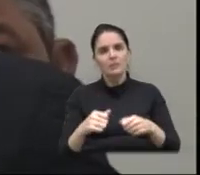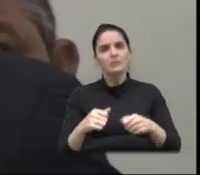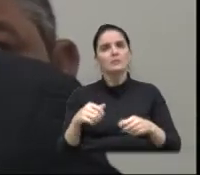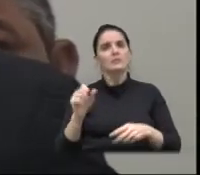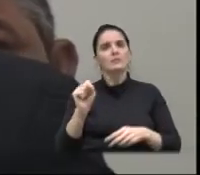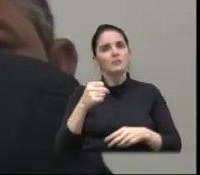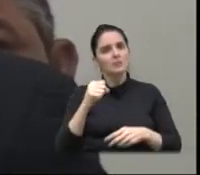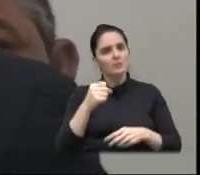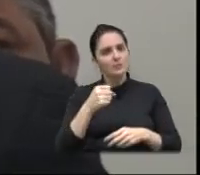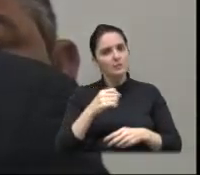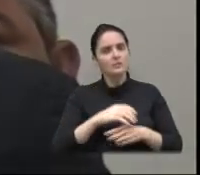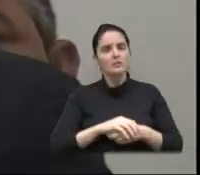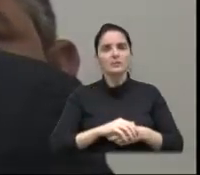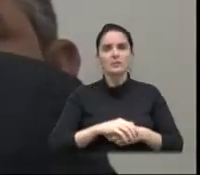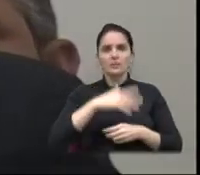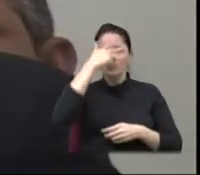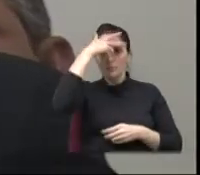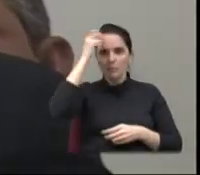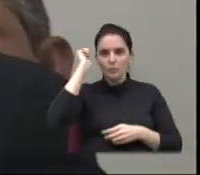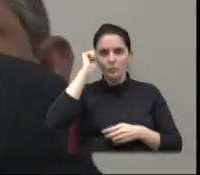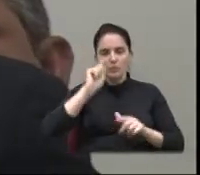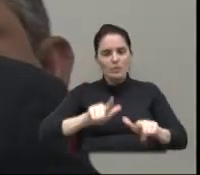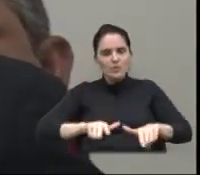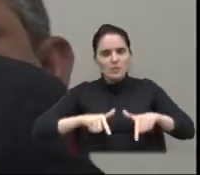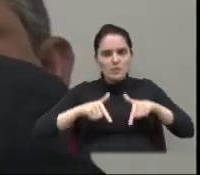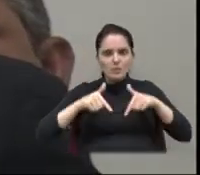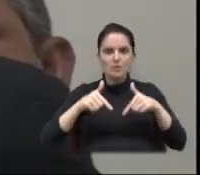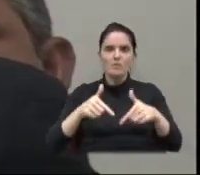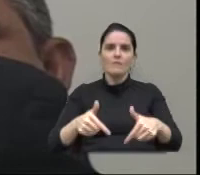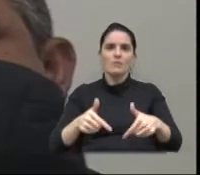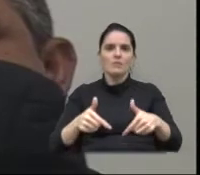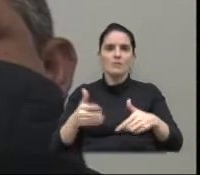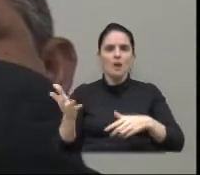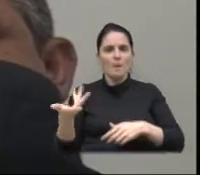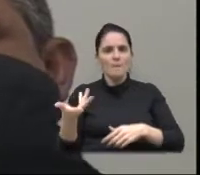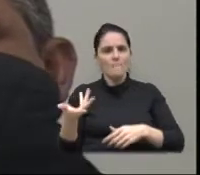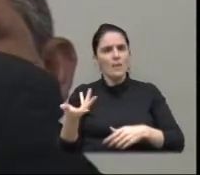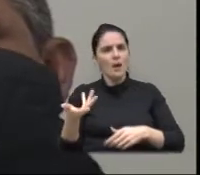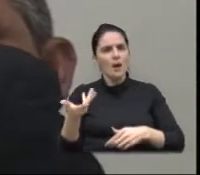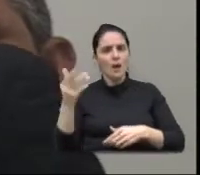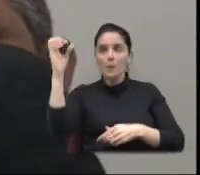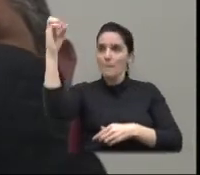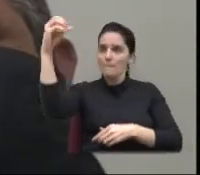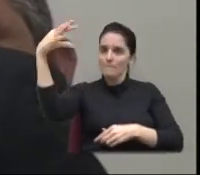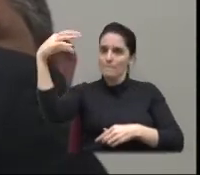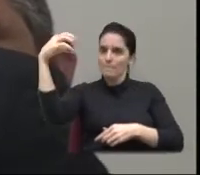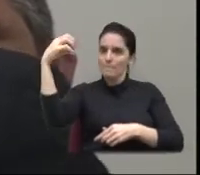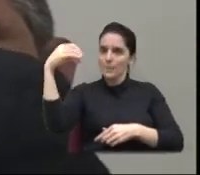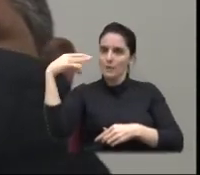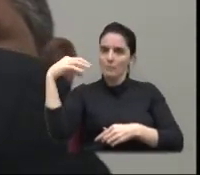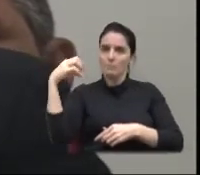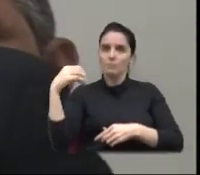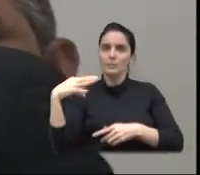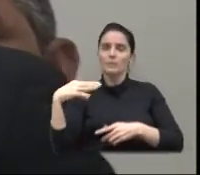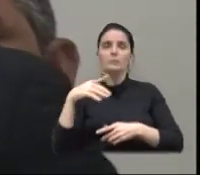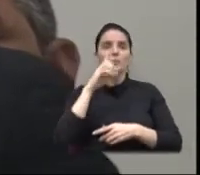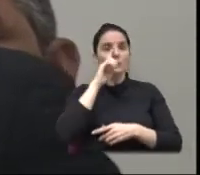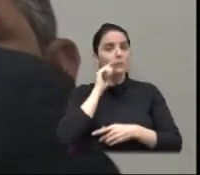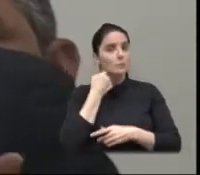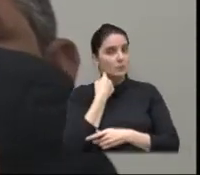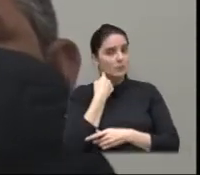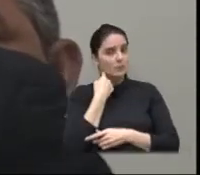empenho maior do poder público em agilizar essa instalação, que, no meu requerimento,